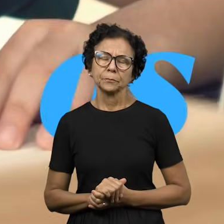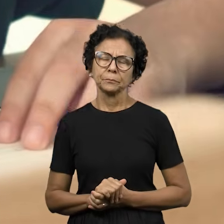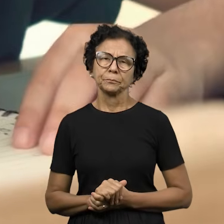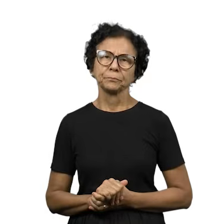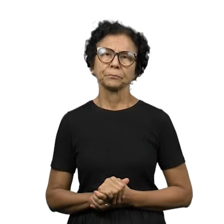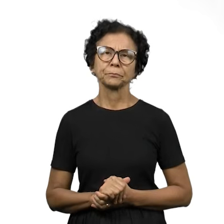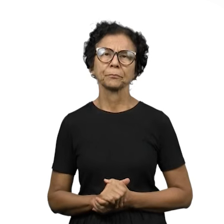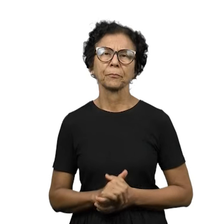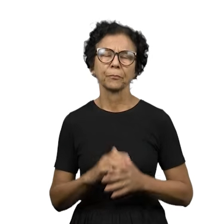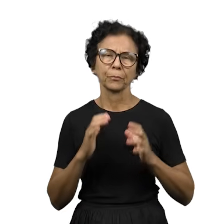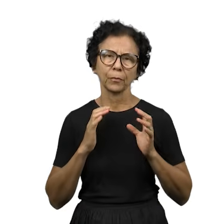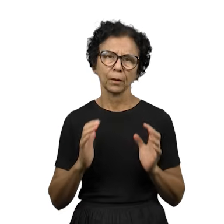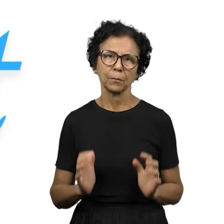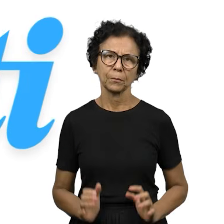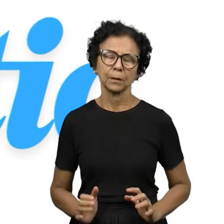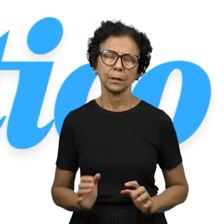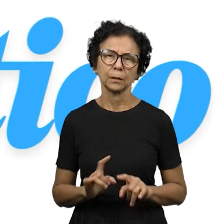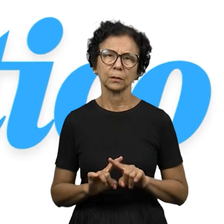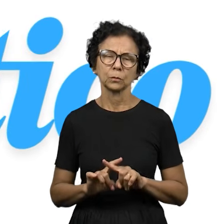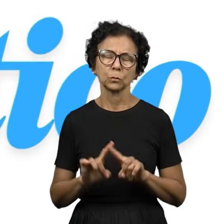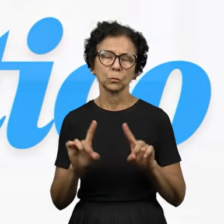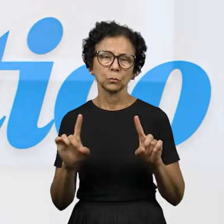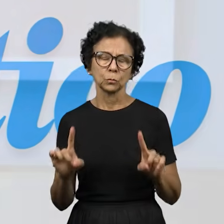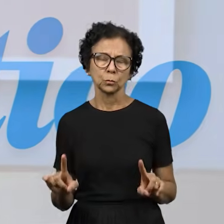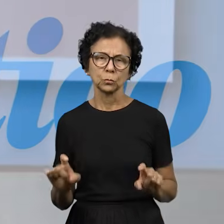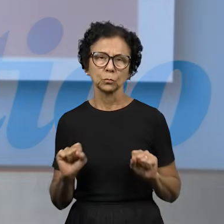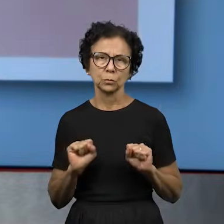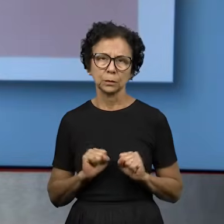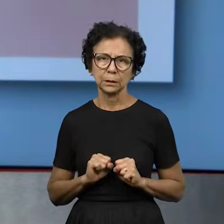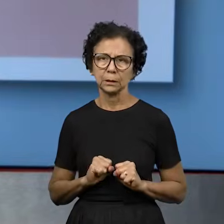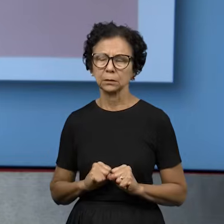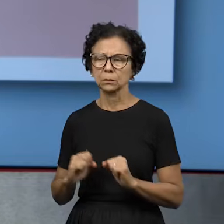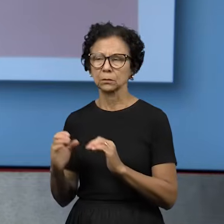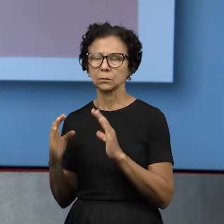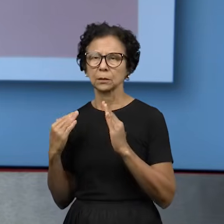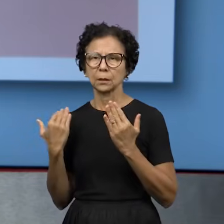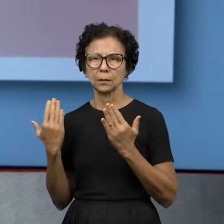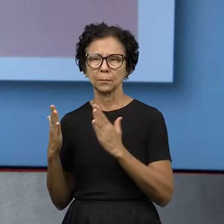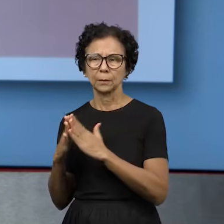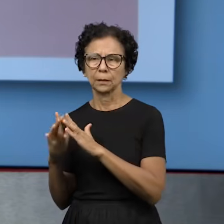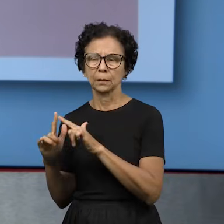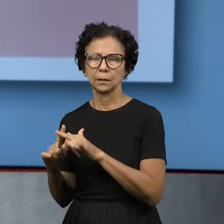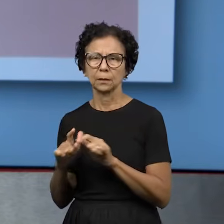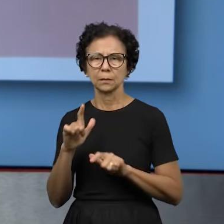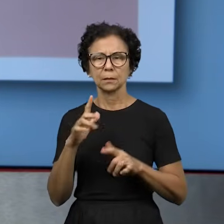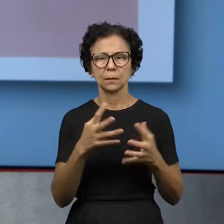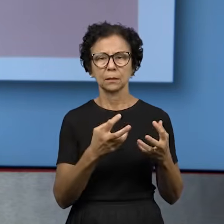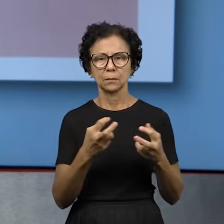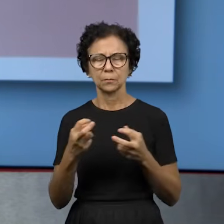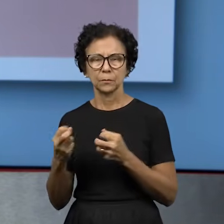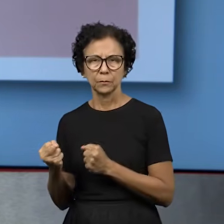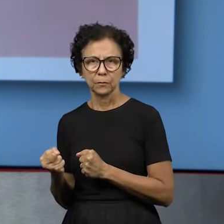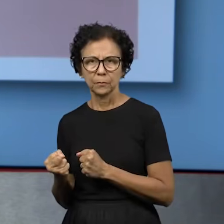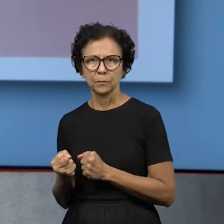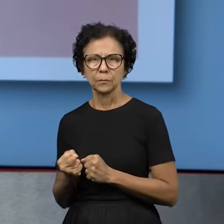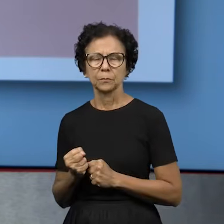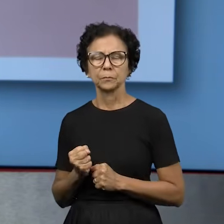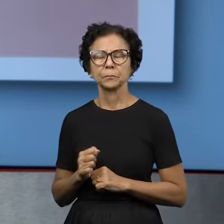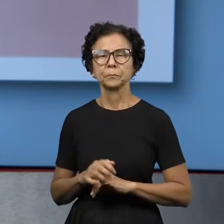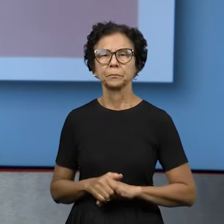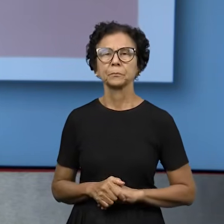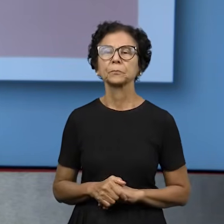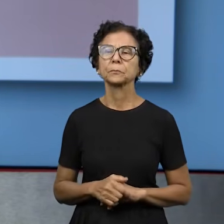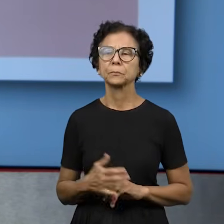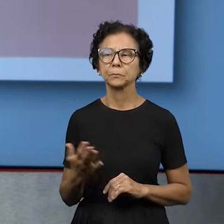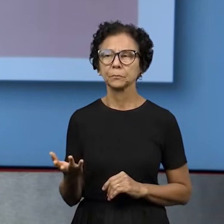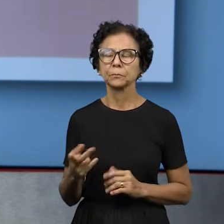isso contribui para que a igreja acolha melhor e se torne cada vez mais inclusiva, não é mesmo?